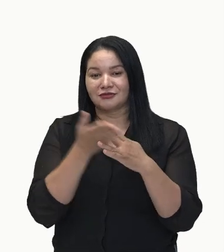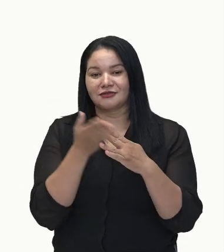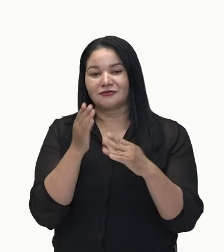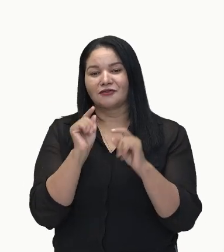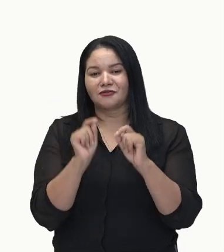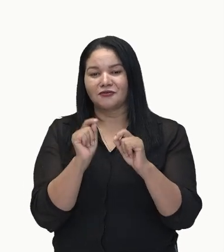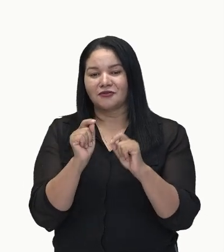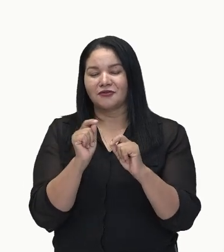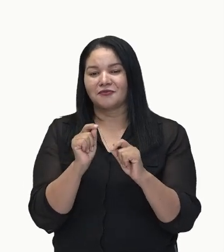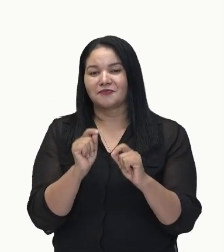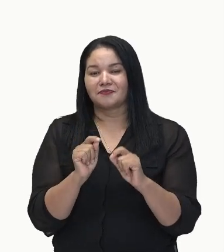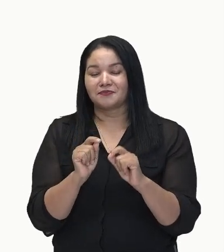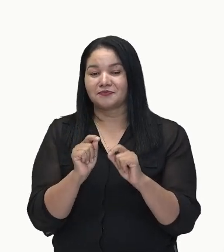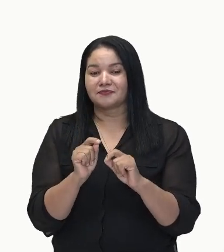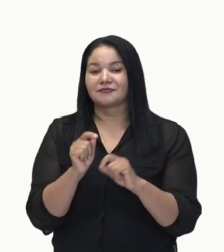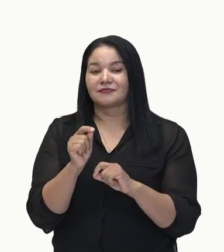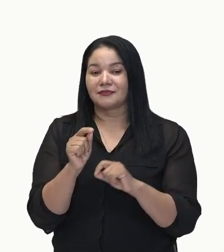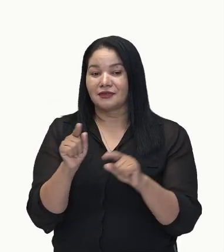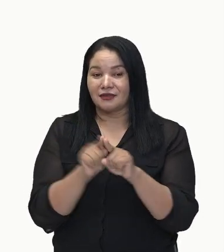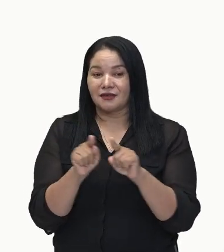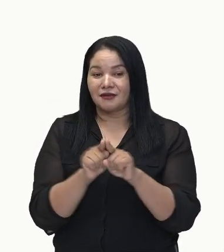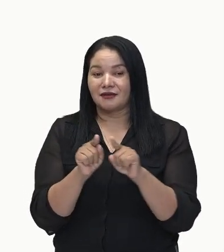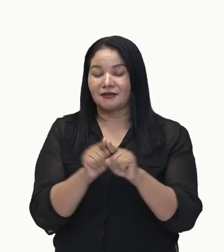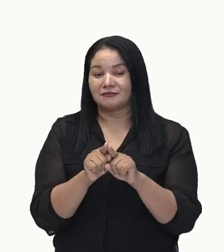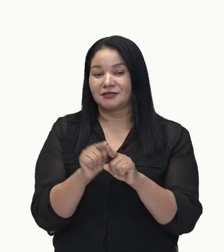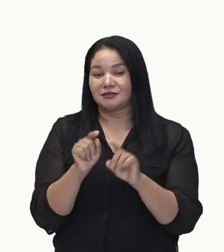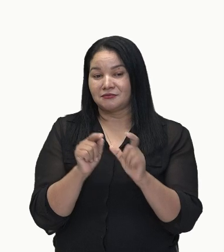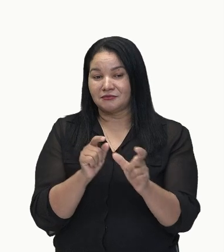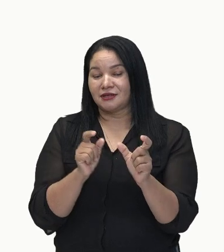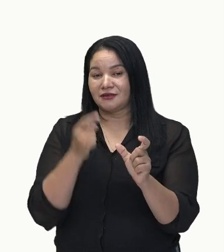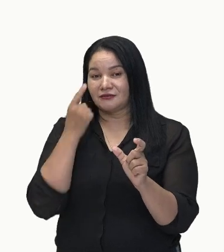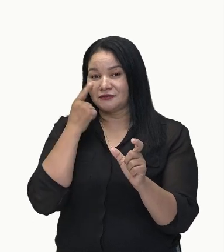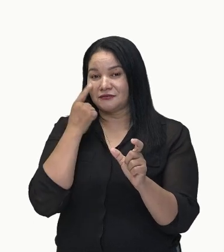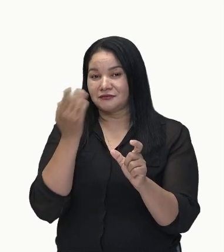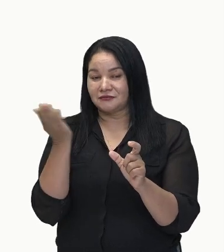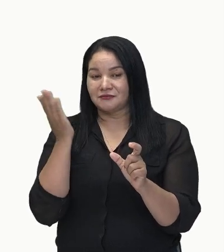situação aqui, ó. Está na hora do intervalo. Olha o verbo.